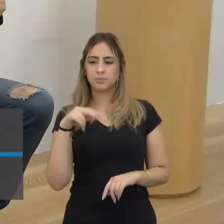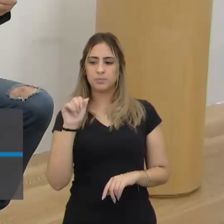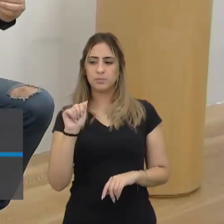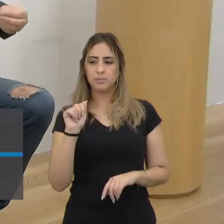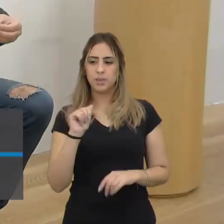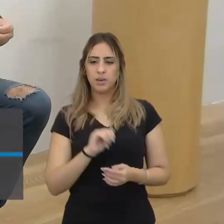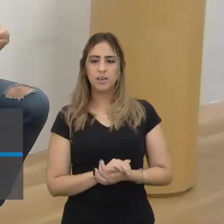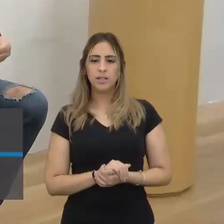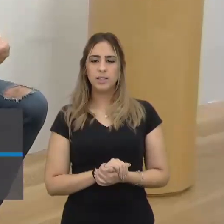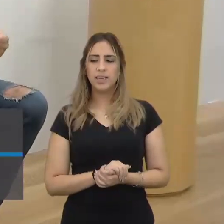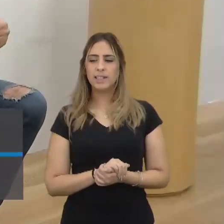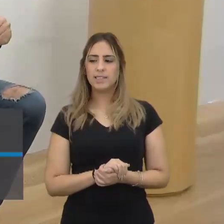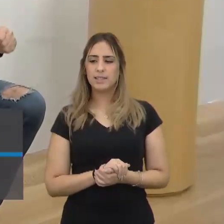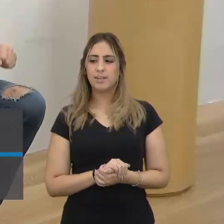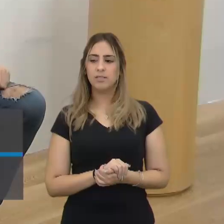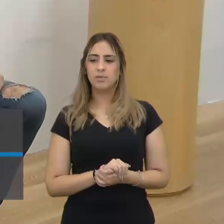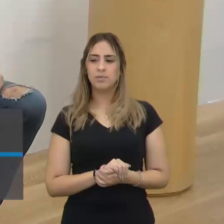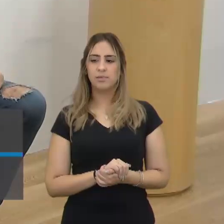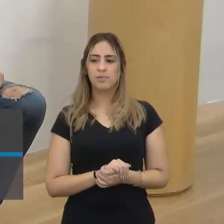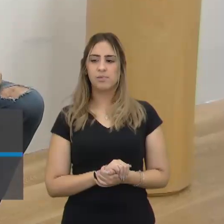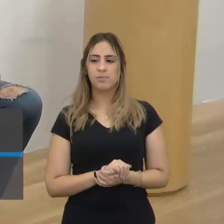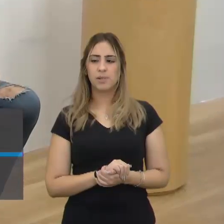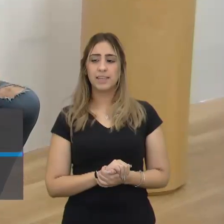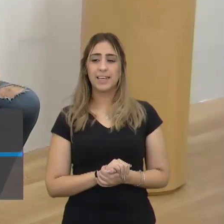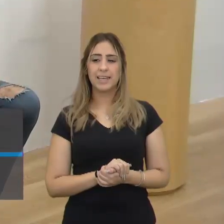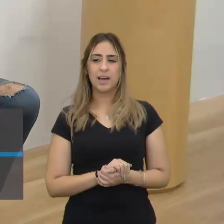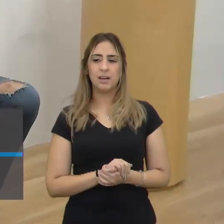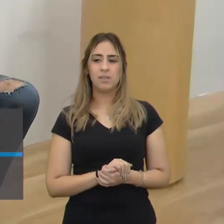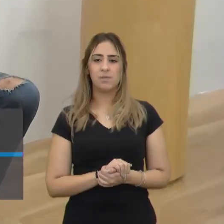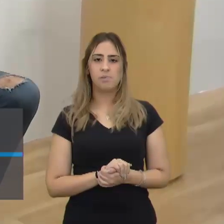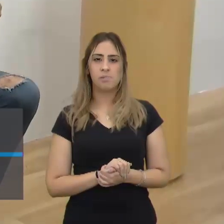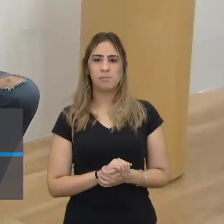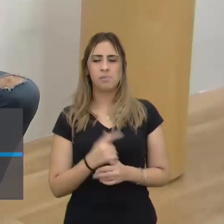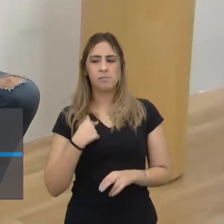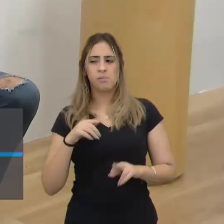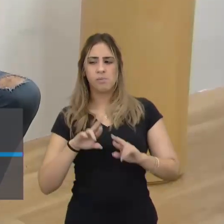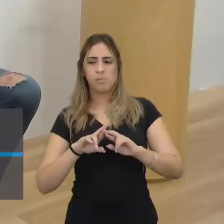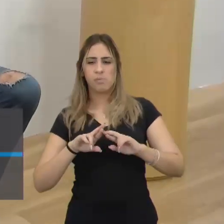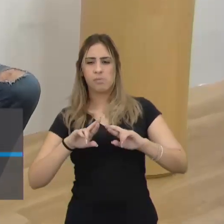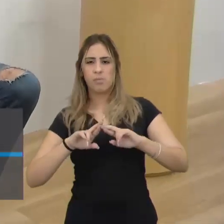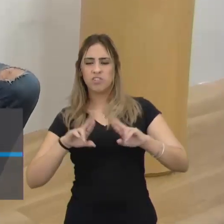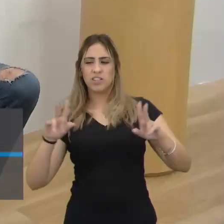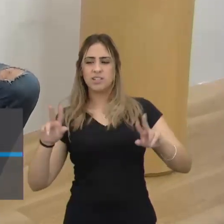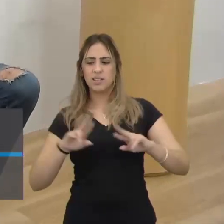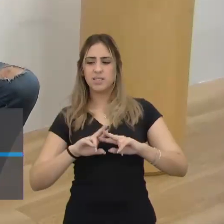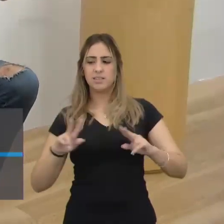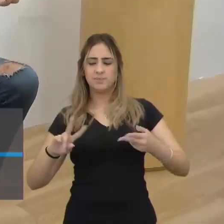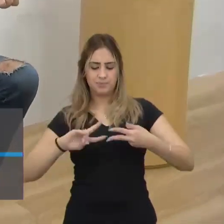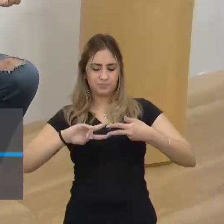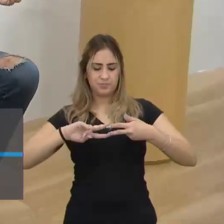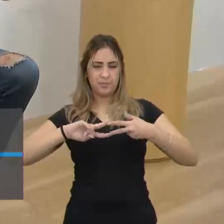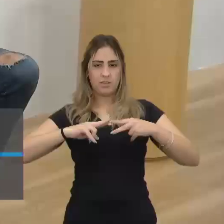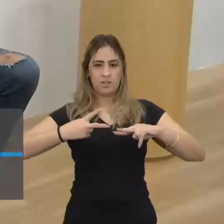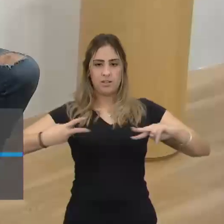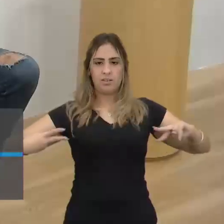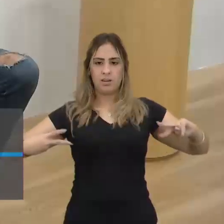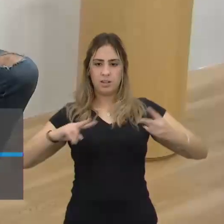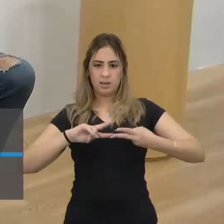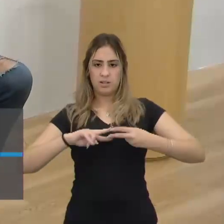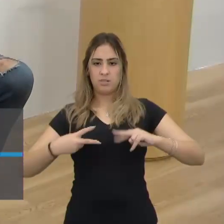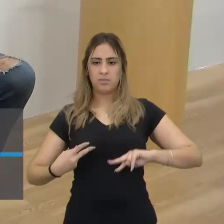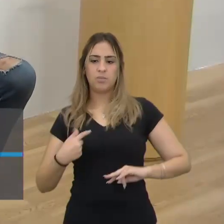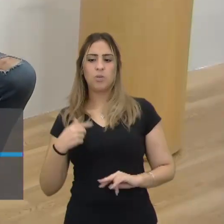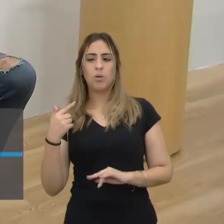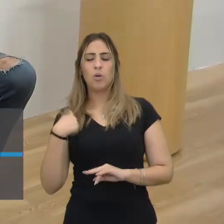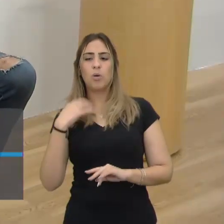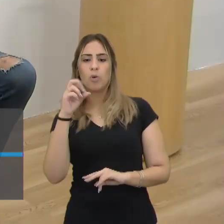a sequenciação genética, a gente descobriu que a diferença entre eu, um africano, um